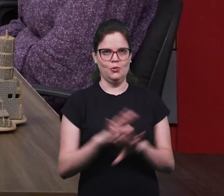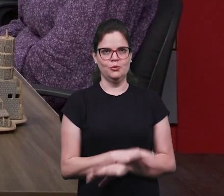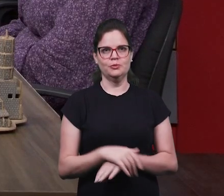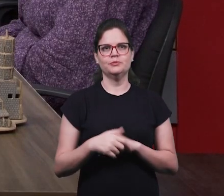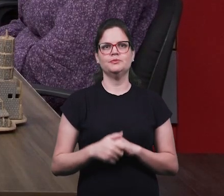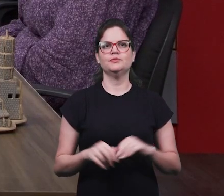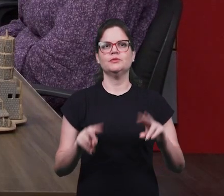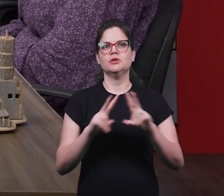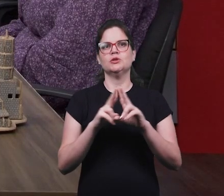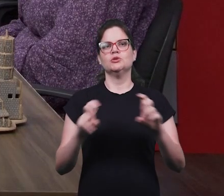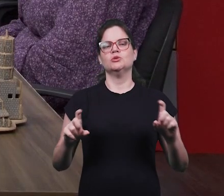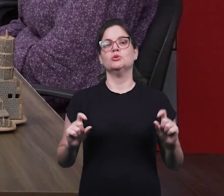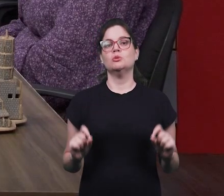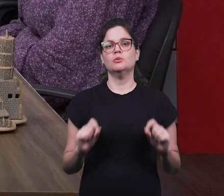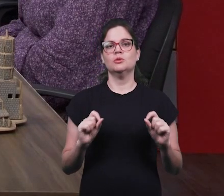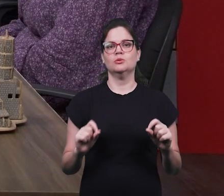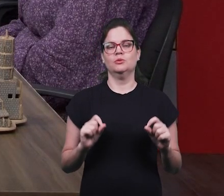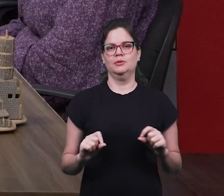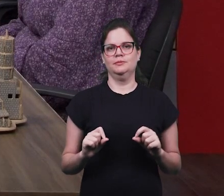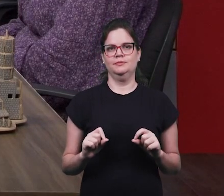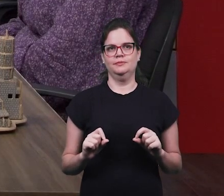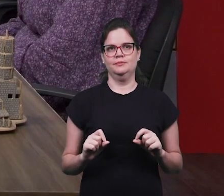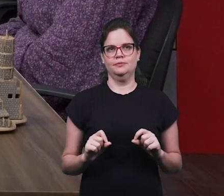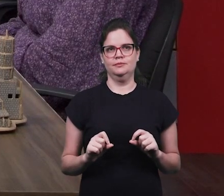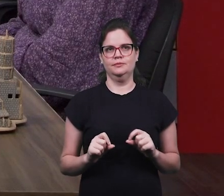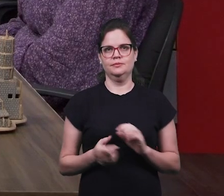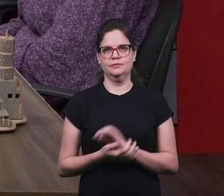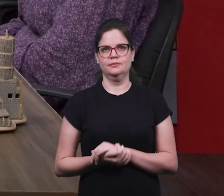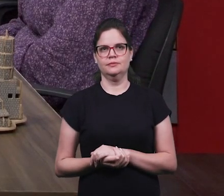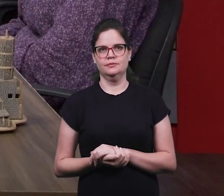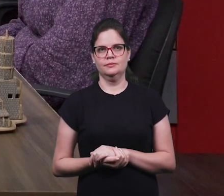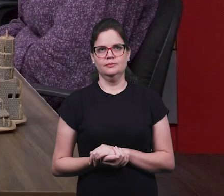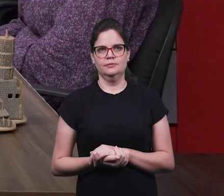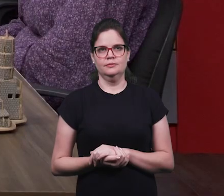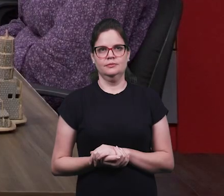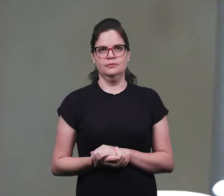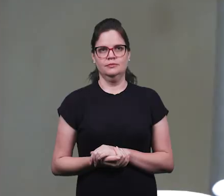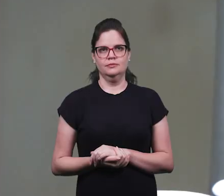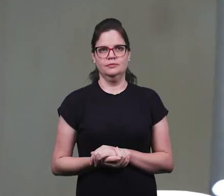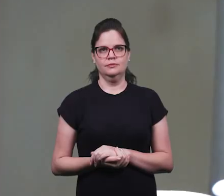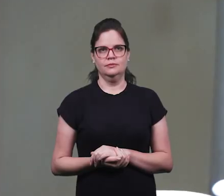aqui. Essa história aqui, a questão da esposa do Xerxes, né?